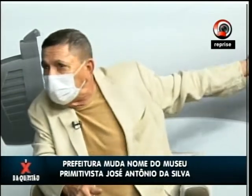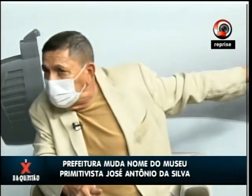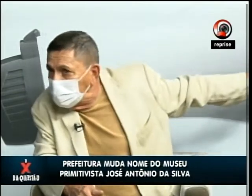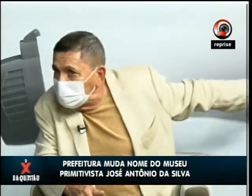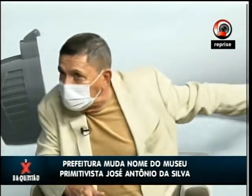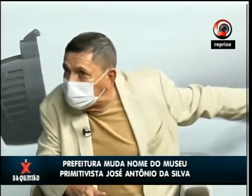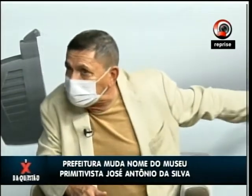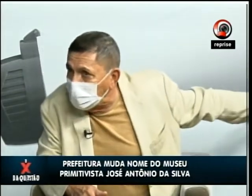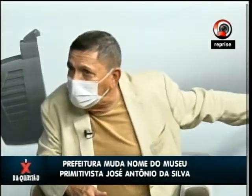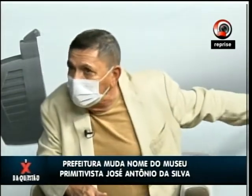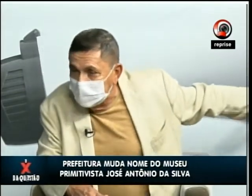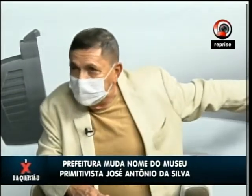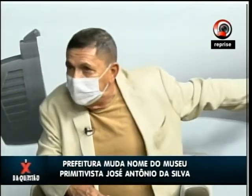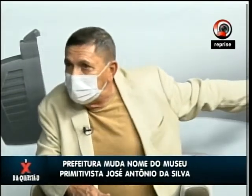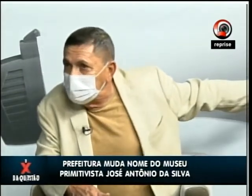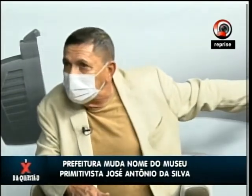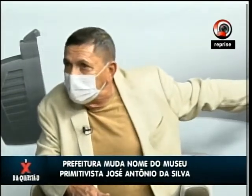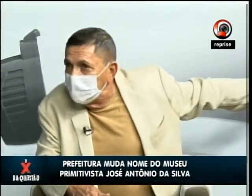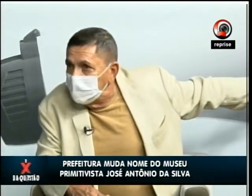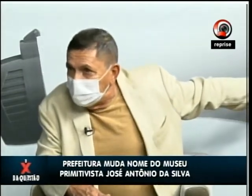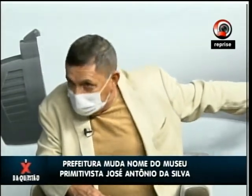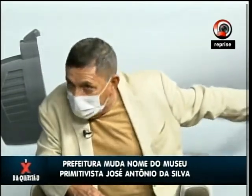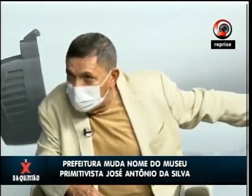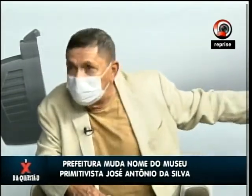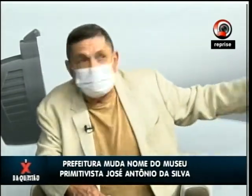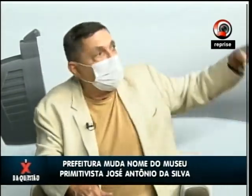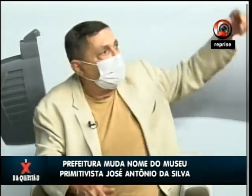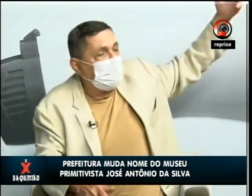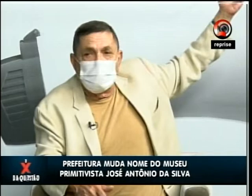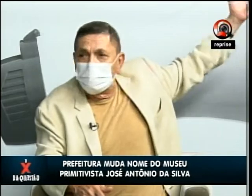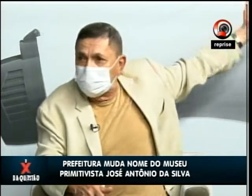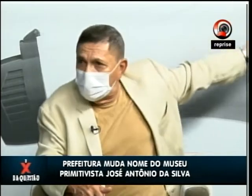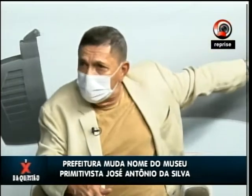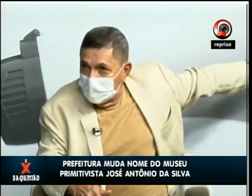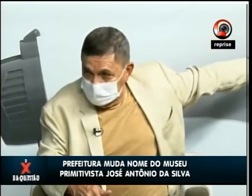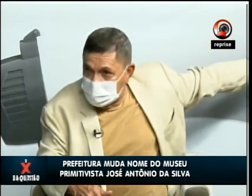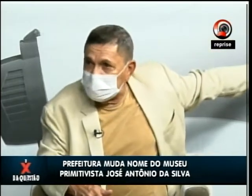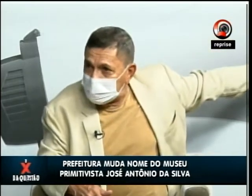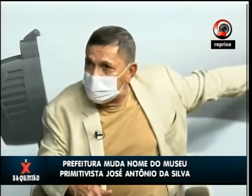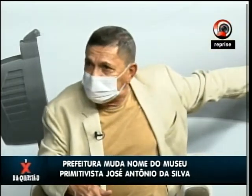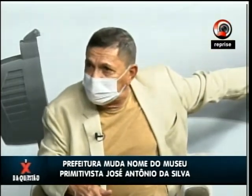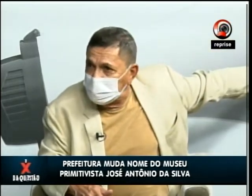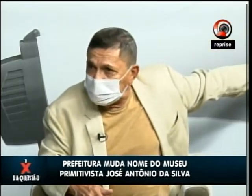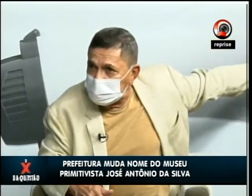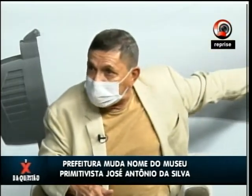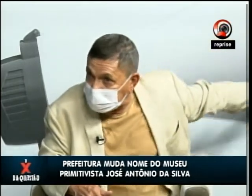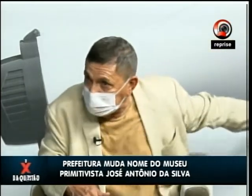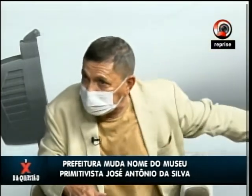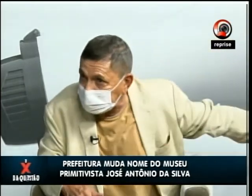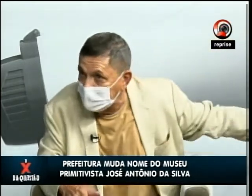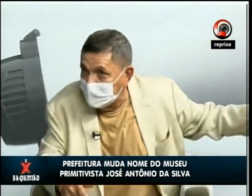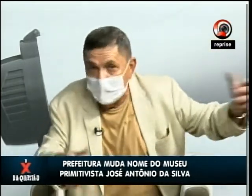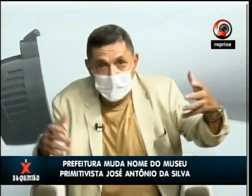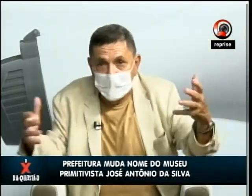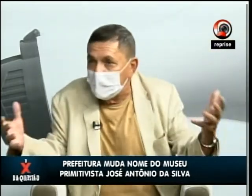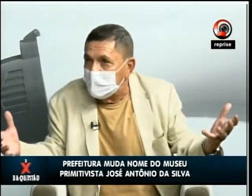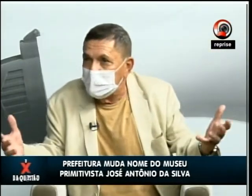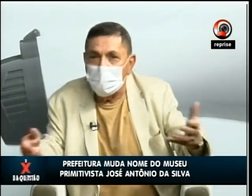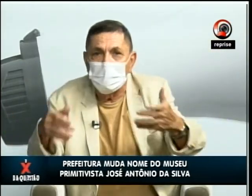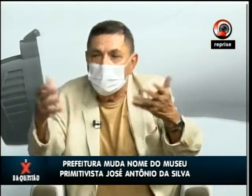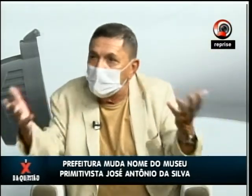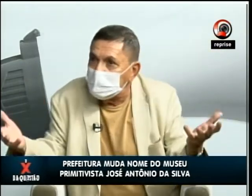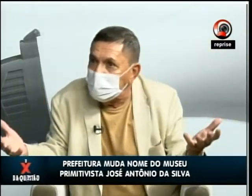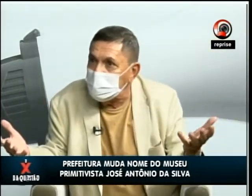nossa região tem aqui no museu do sol em Penápolis tem lá no Museu de Arte primitiva de Assis